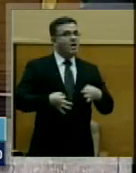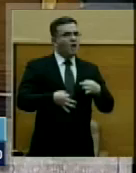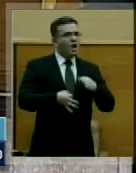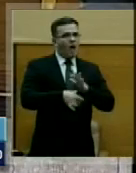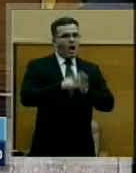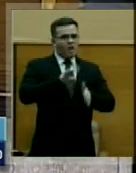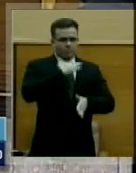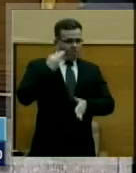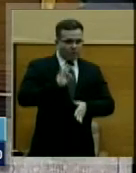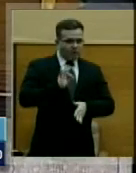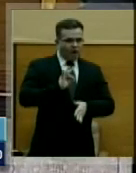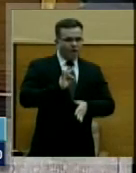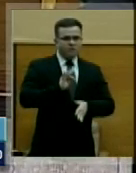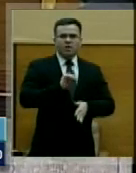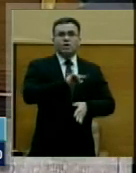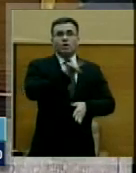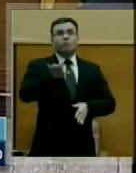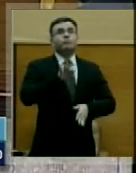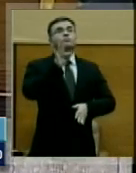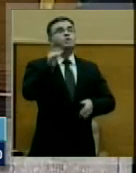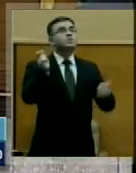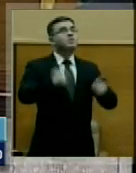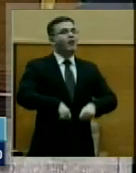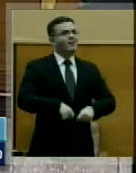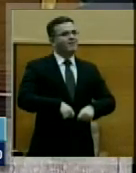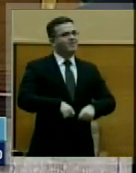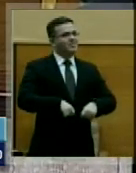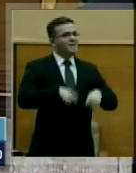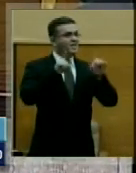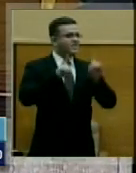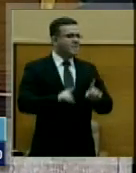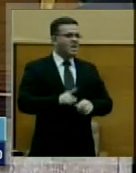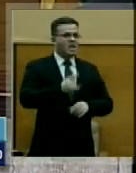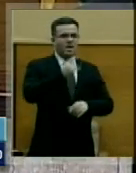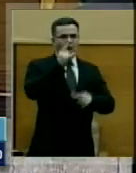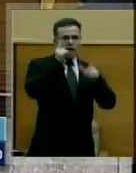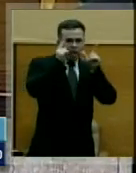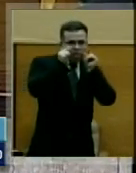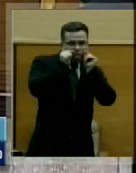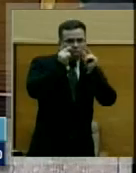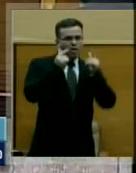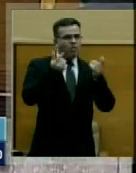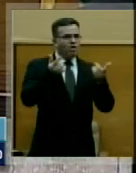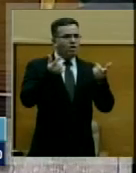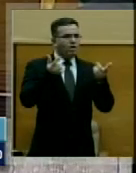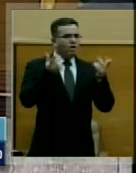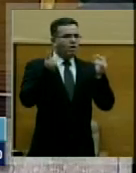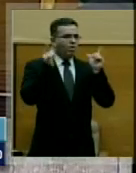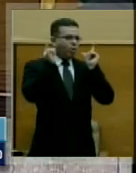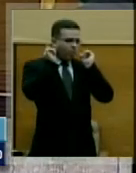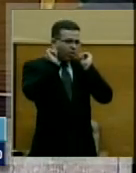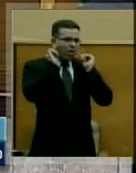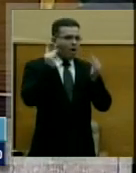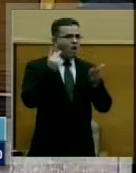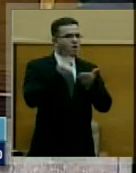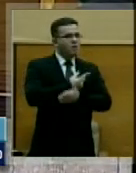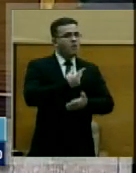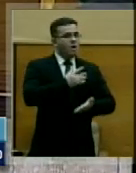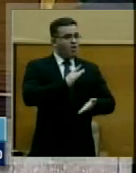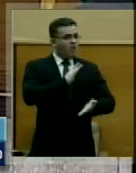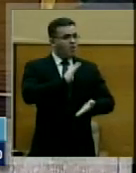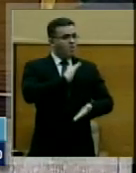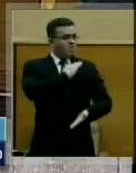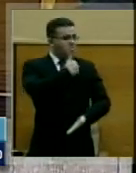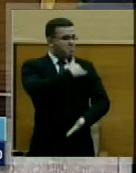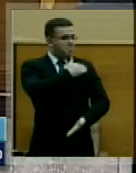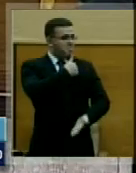todo mundo vai ficar deficiente em algum aspecto da sua vida. Por isso que eu acho que não cabe preconceito. Preconceito, primeiro, é um atestado de burrice e